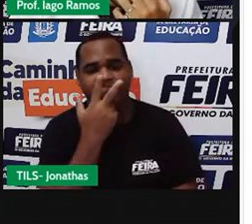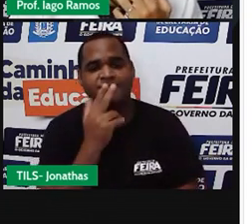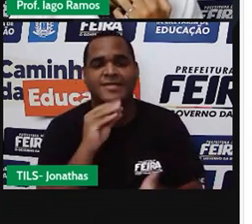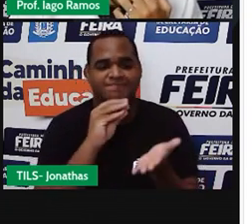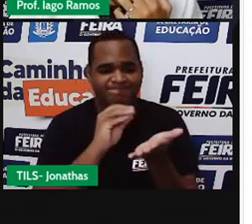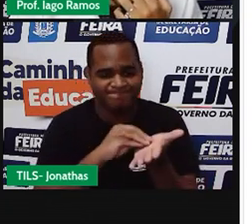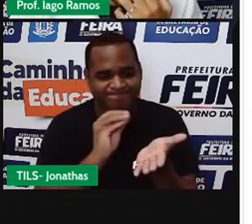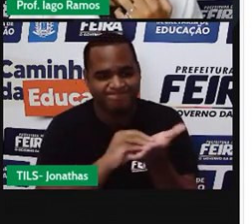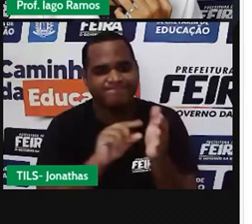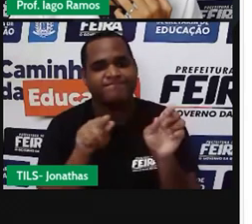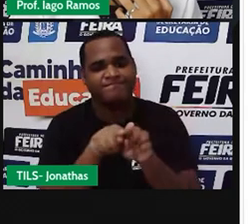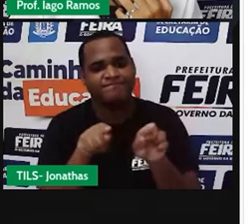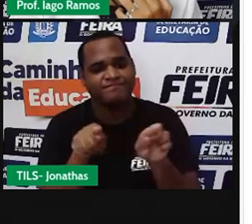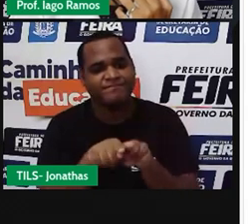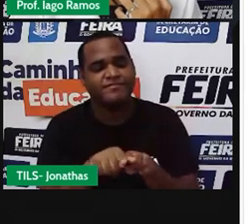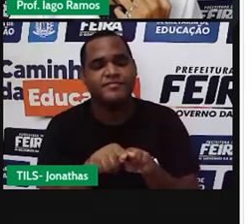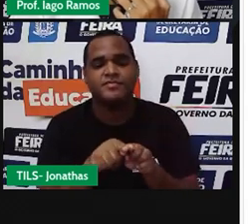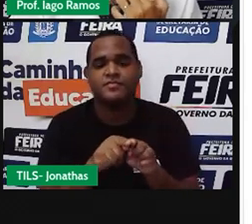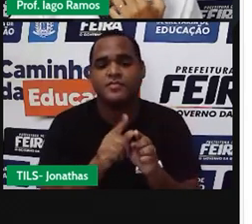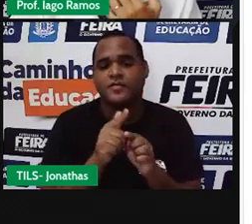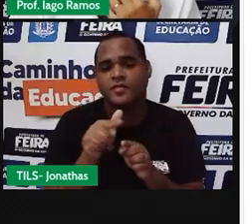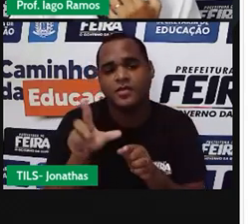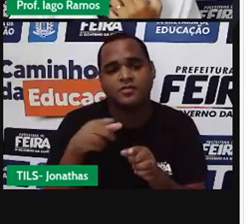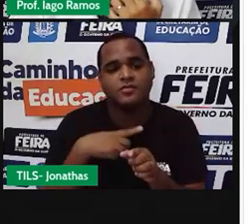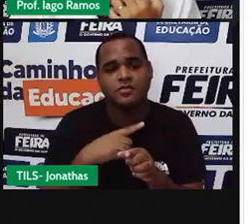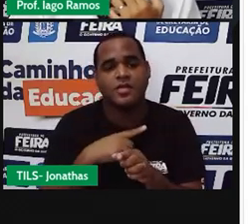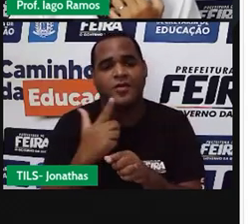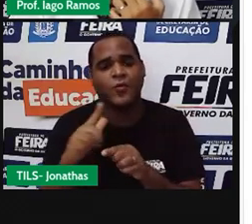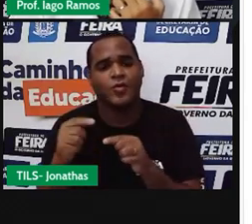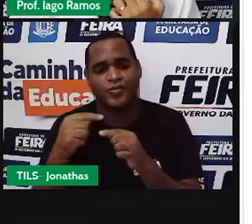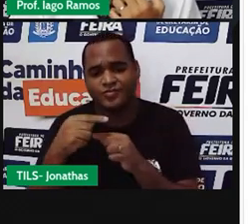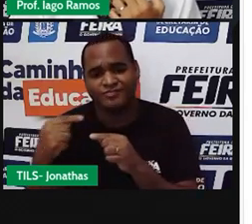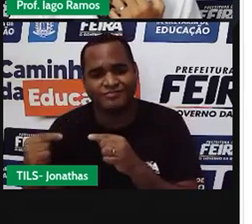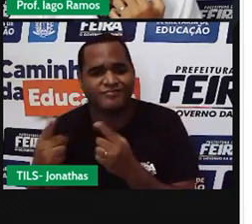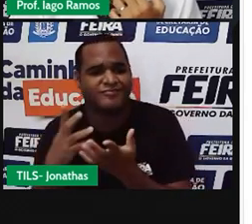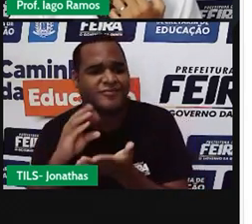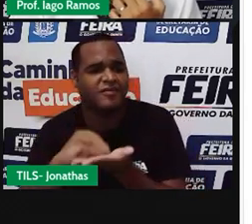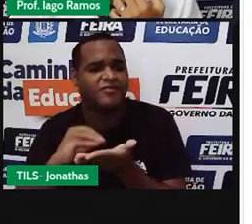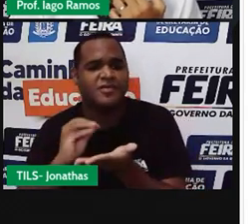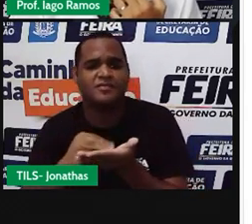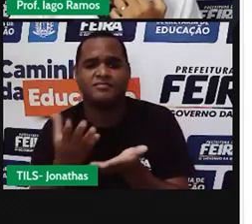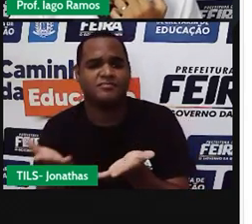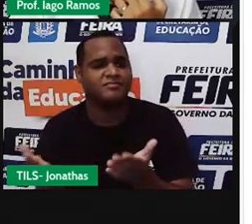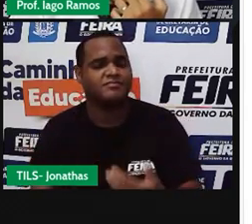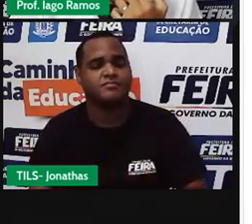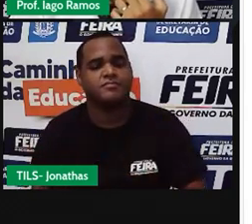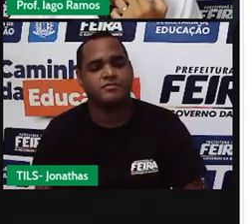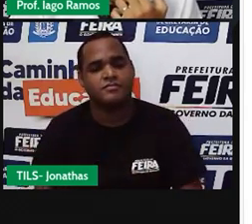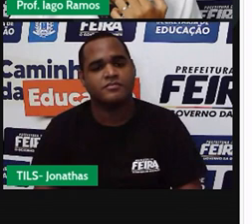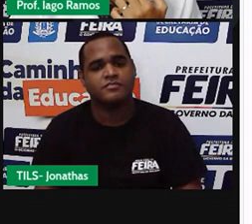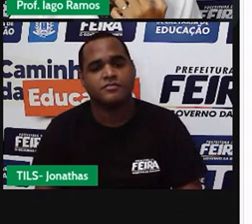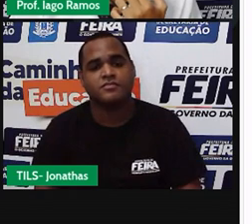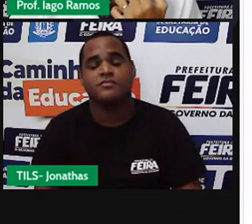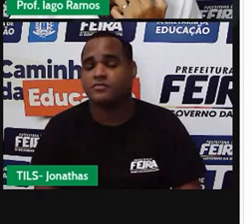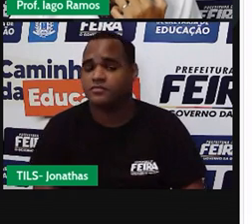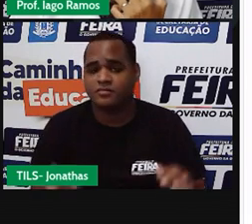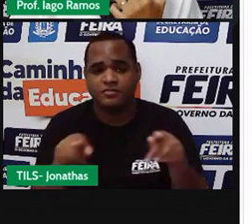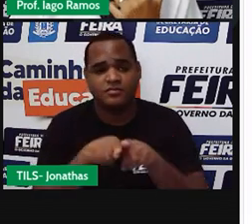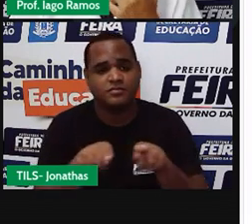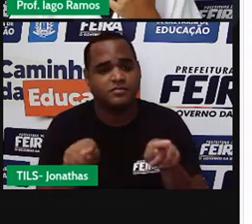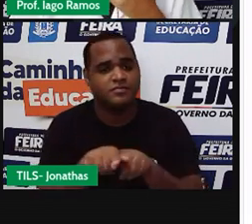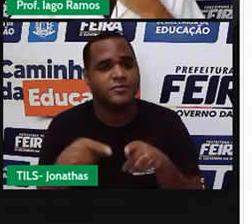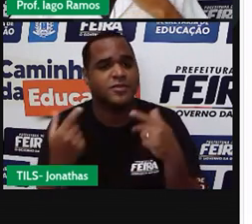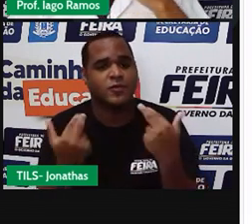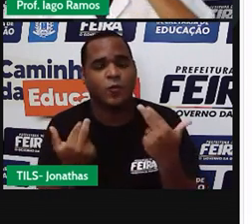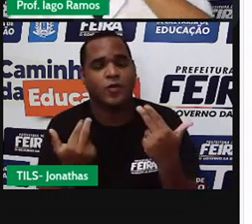fora aqui também se eu colocar aqui horas como parte de fora e aqui também se eu colocar aqui